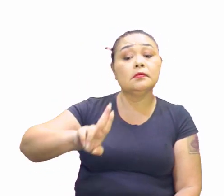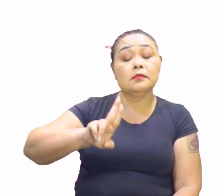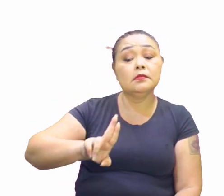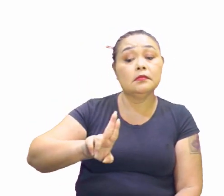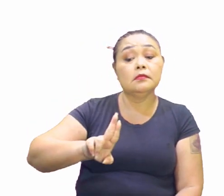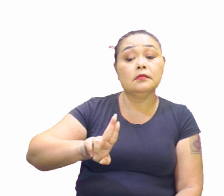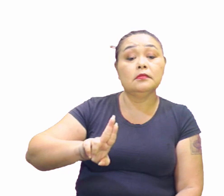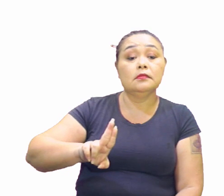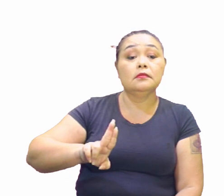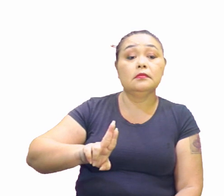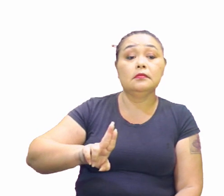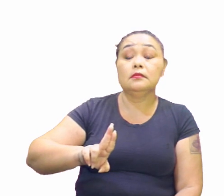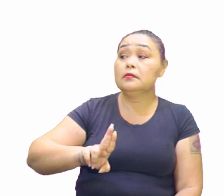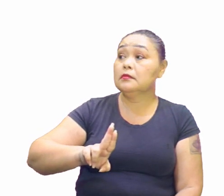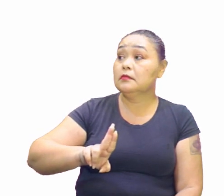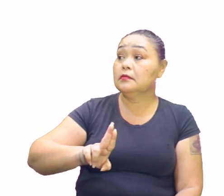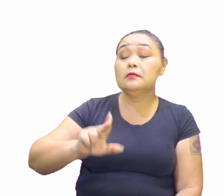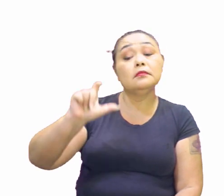usar